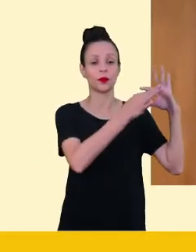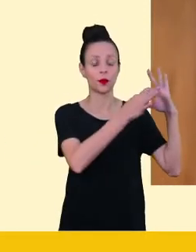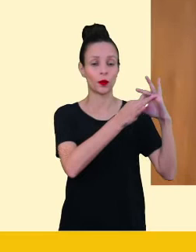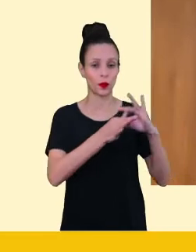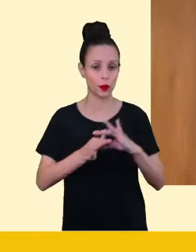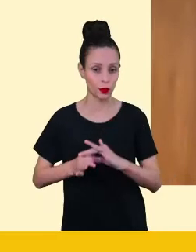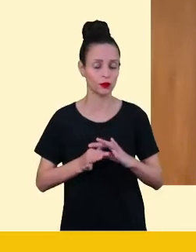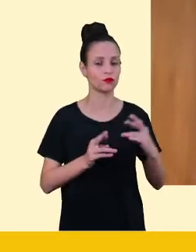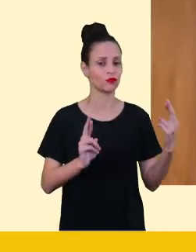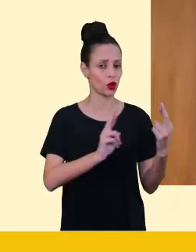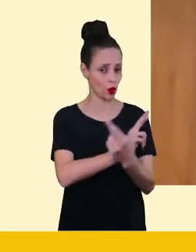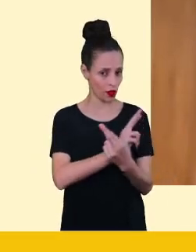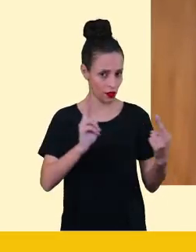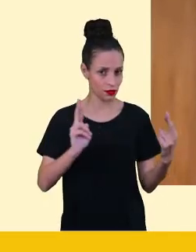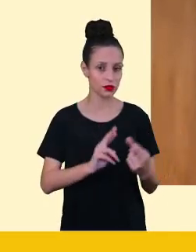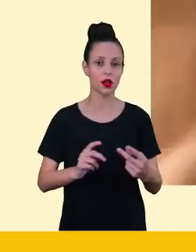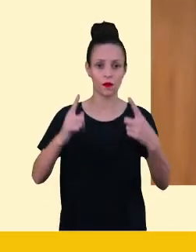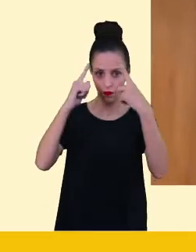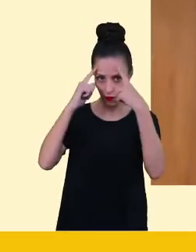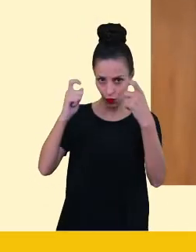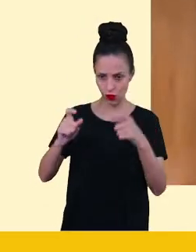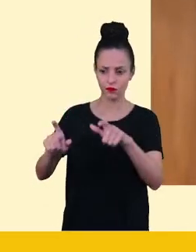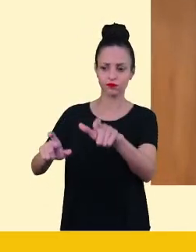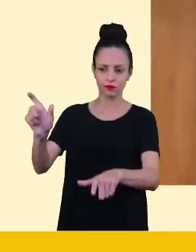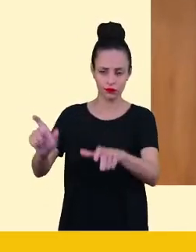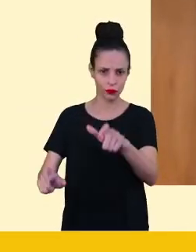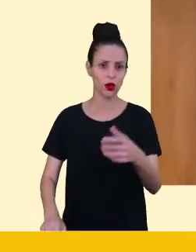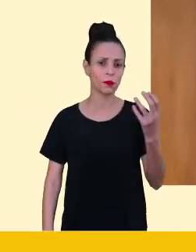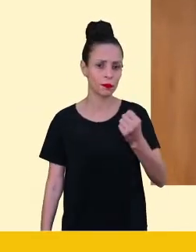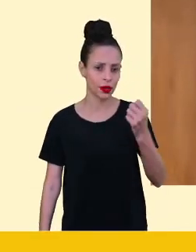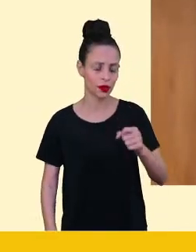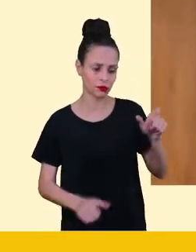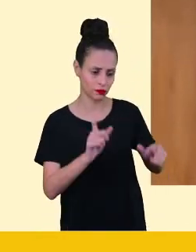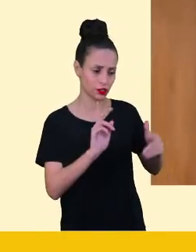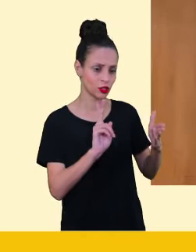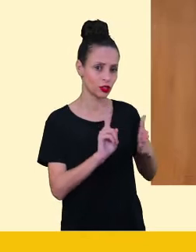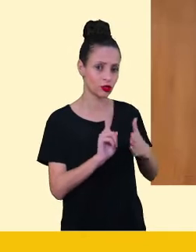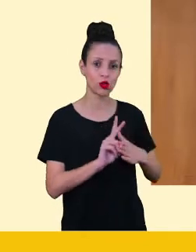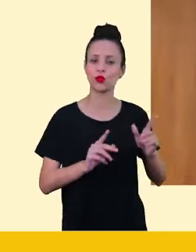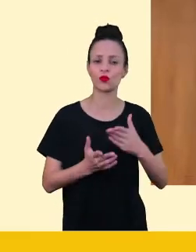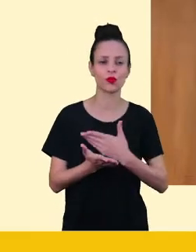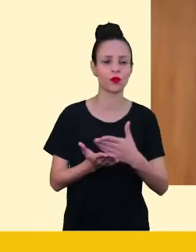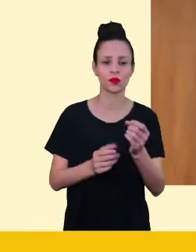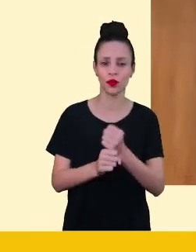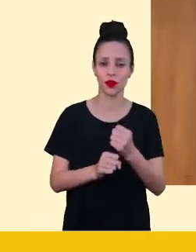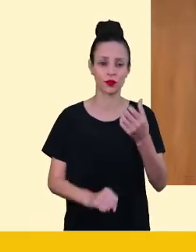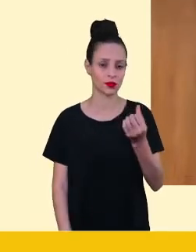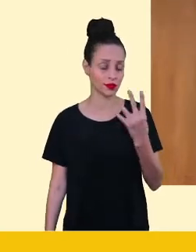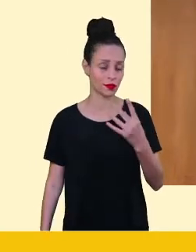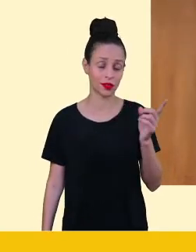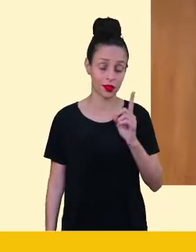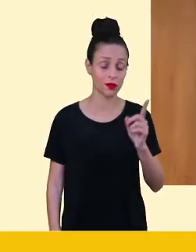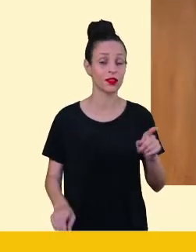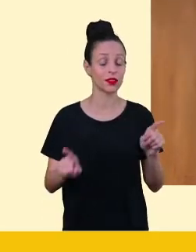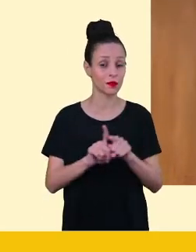em um contexto né, de uma relação violenta entre os brancos e os indígenas que não começou em 64, né? Então, eu acho que o que torna